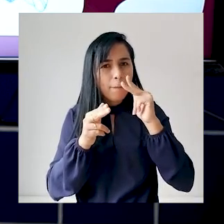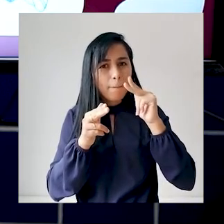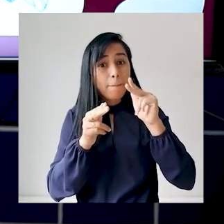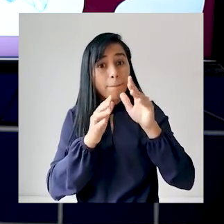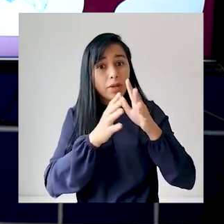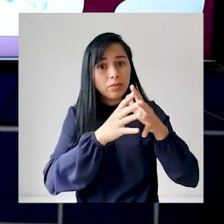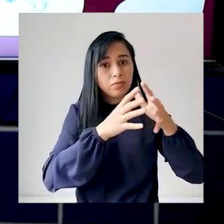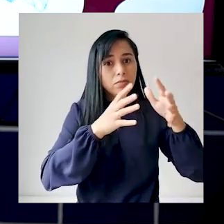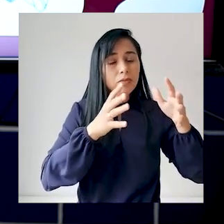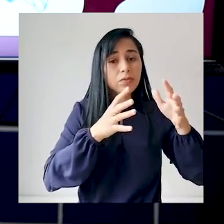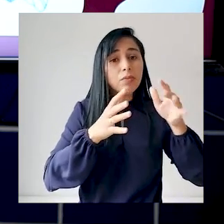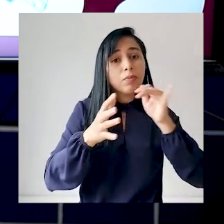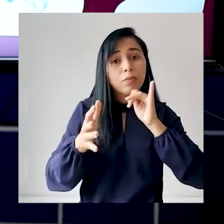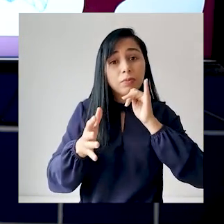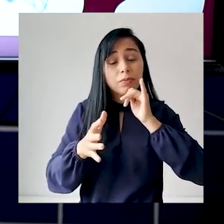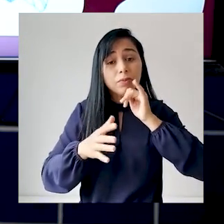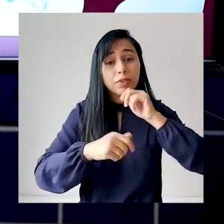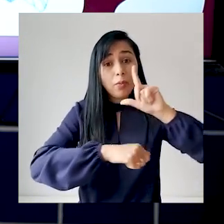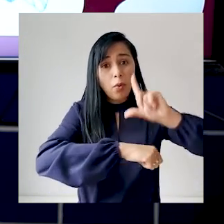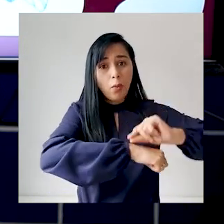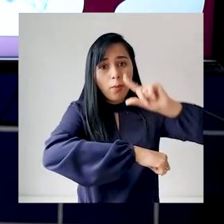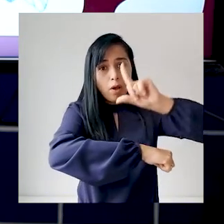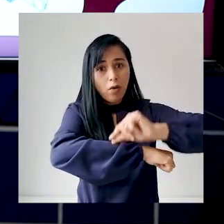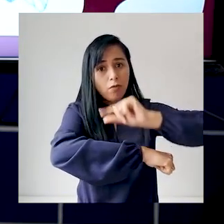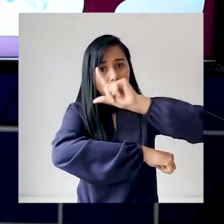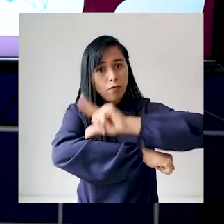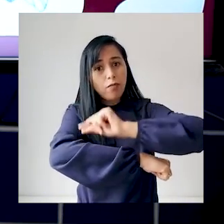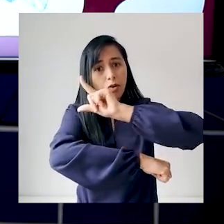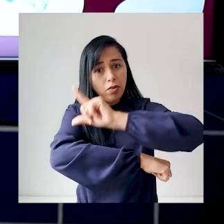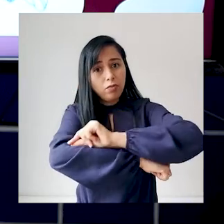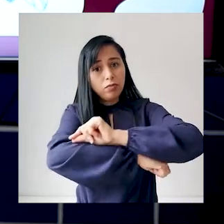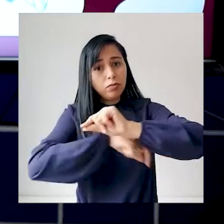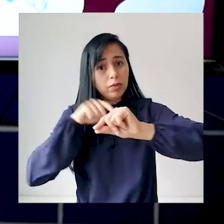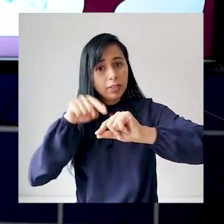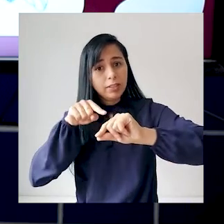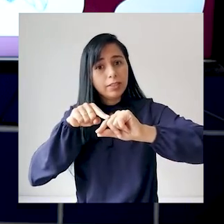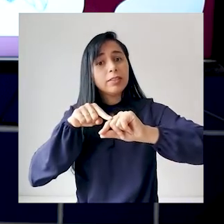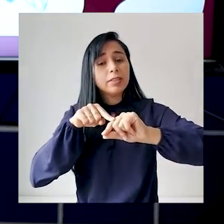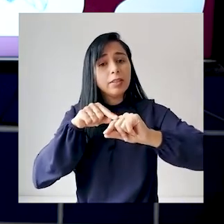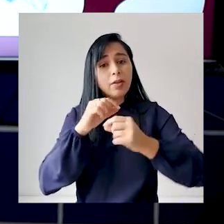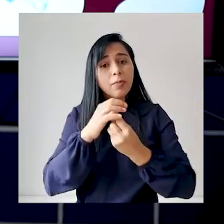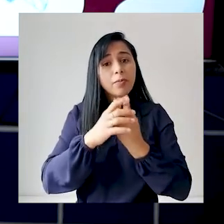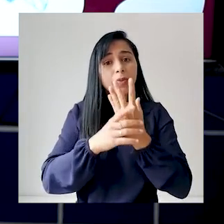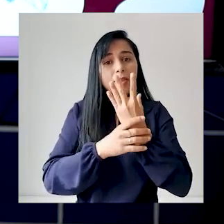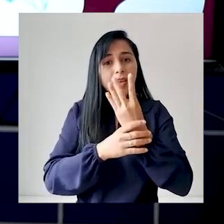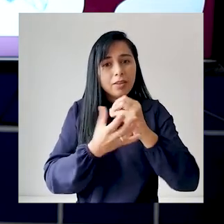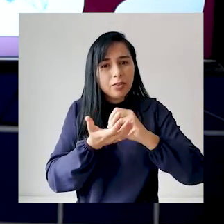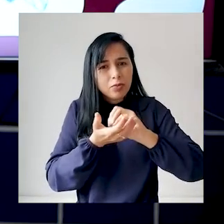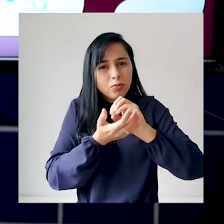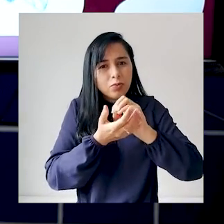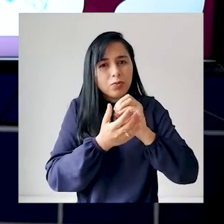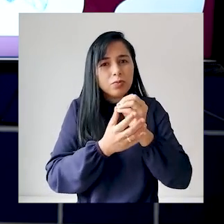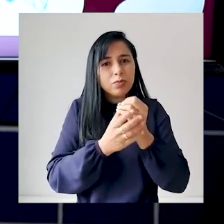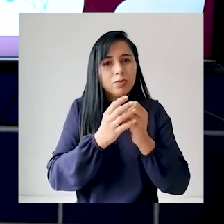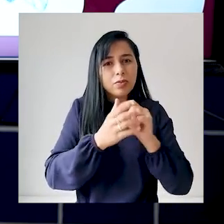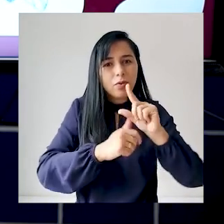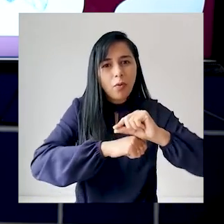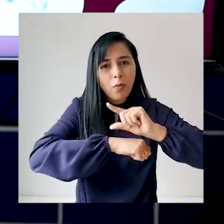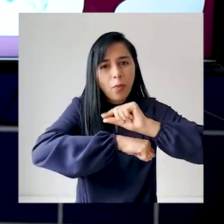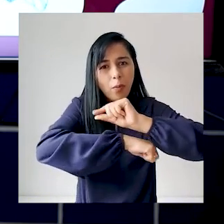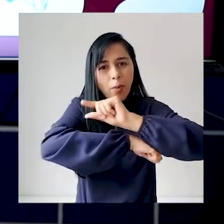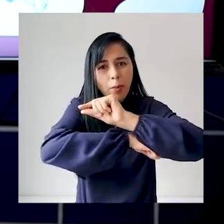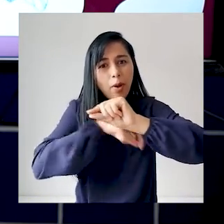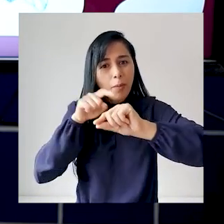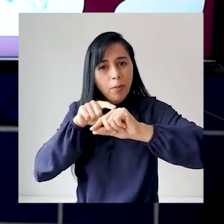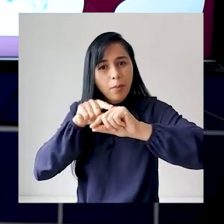faltando. Um exemplo é o gafanhoto. Quando ele nasce sem asas e à medida que ele